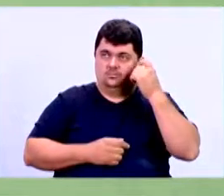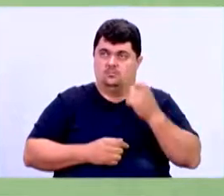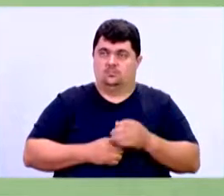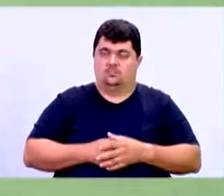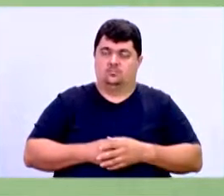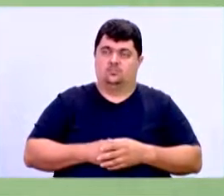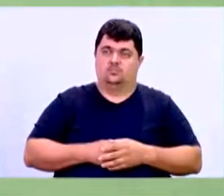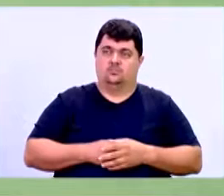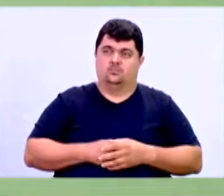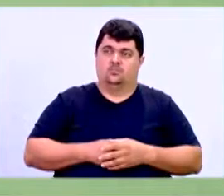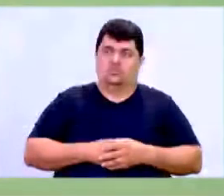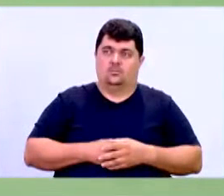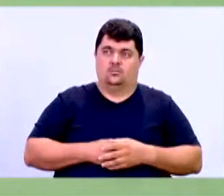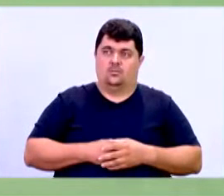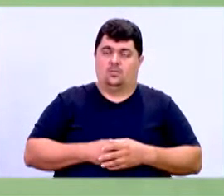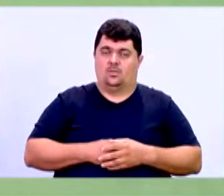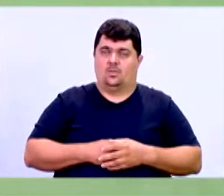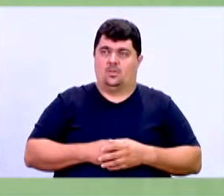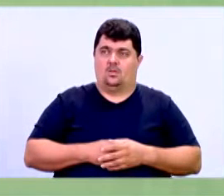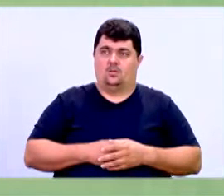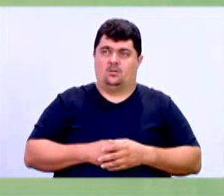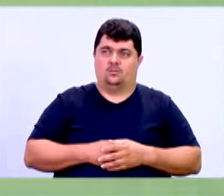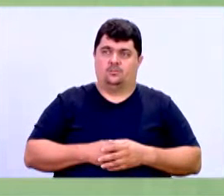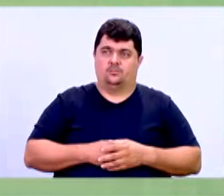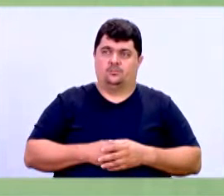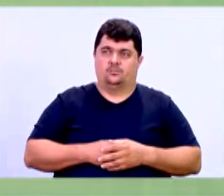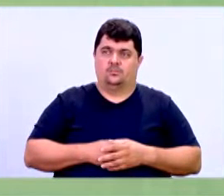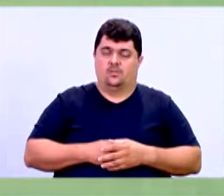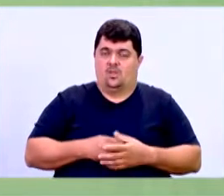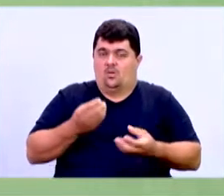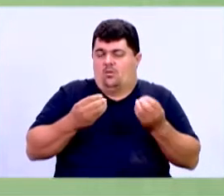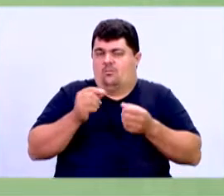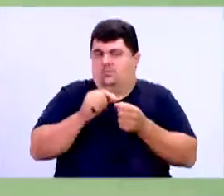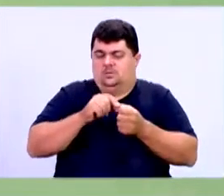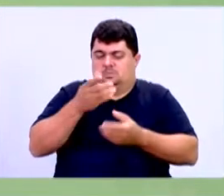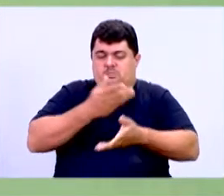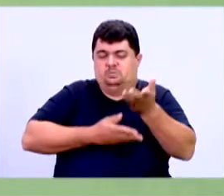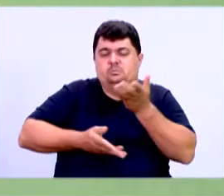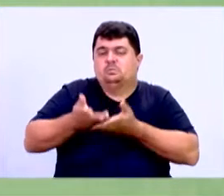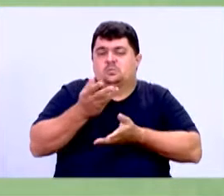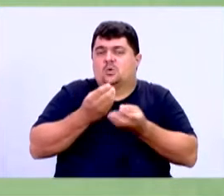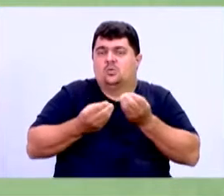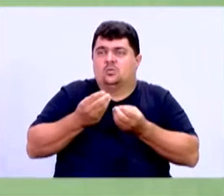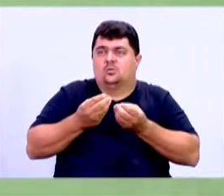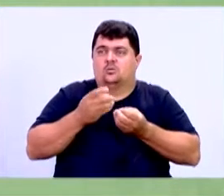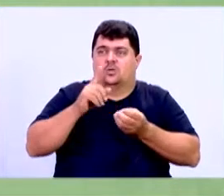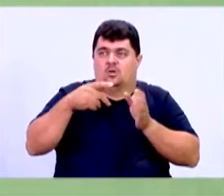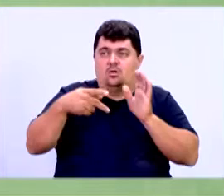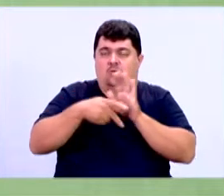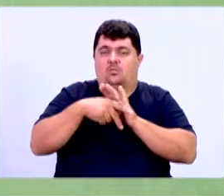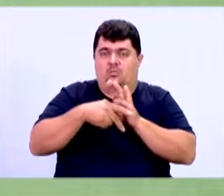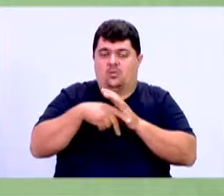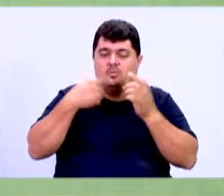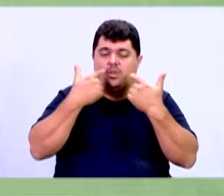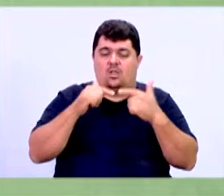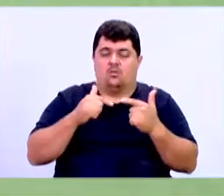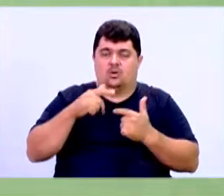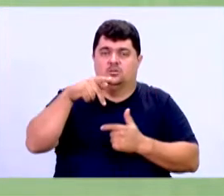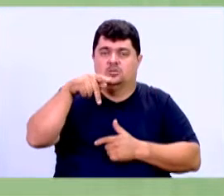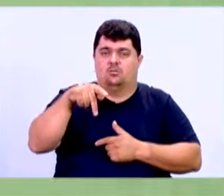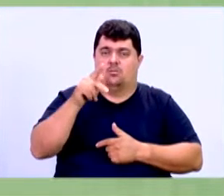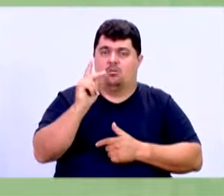Então, uma das formas de construir essa interatividade é por meio da linguagem de